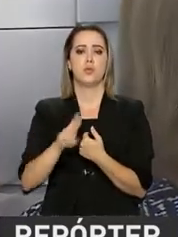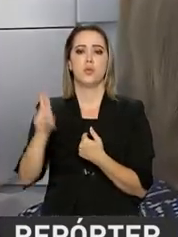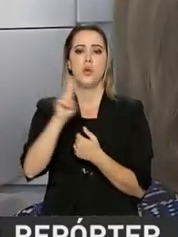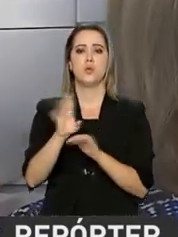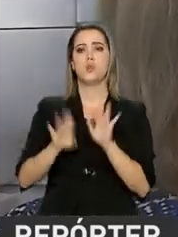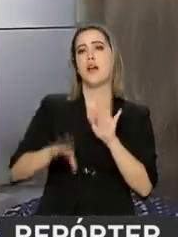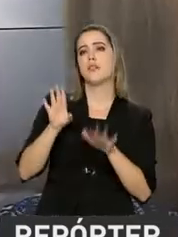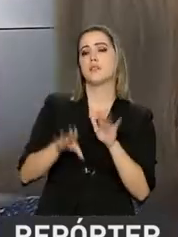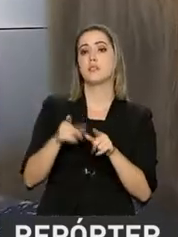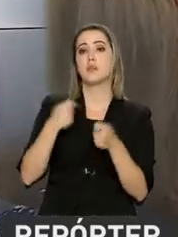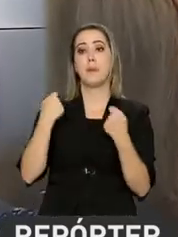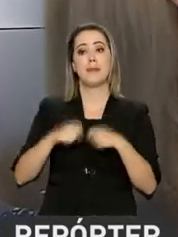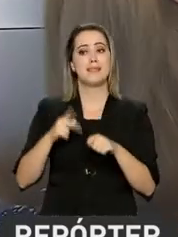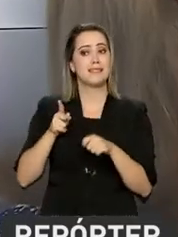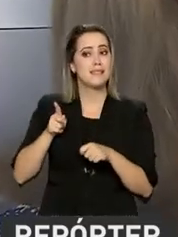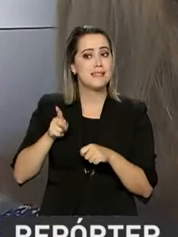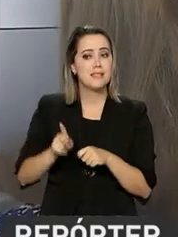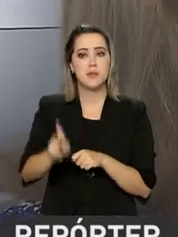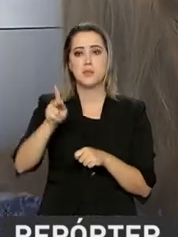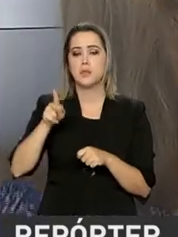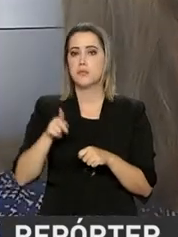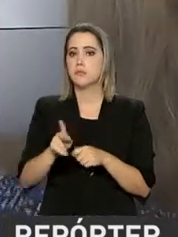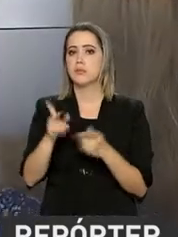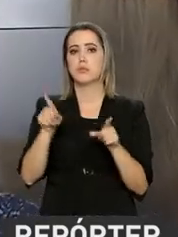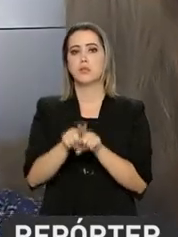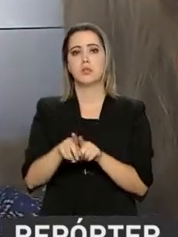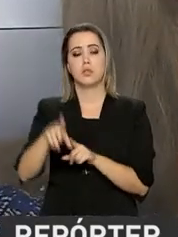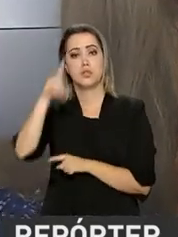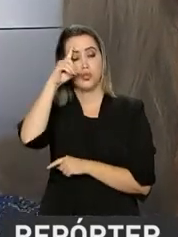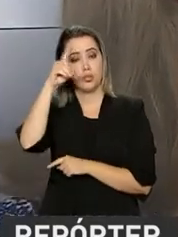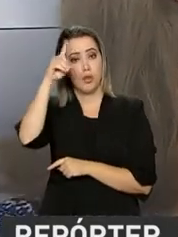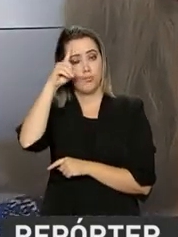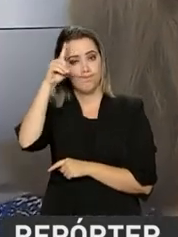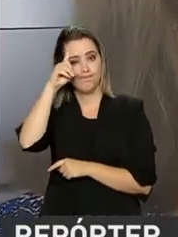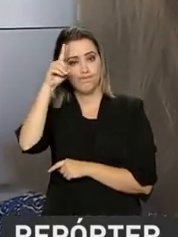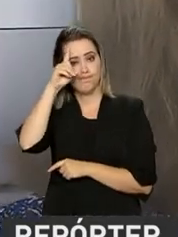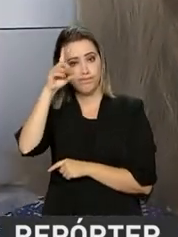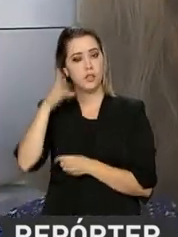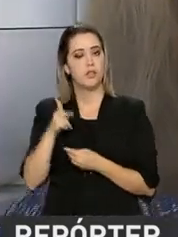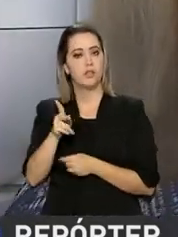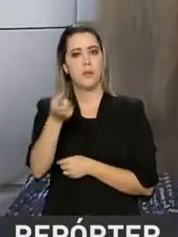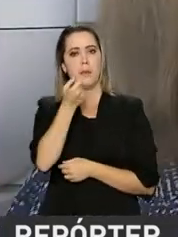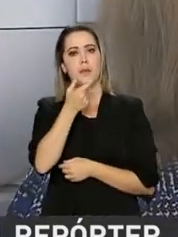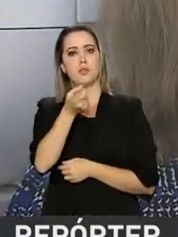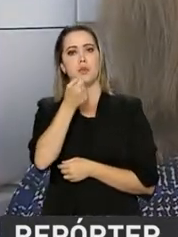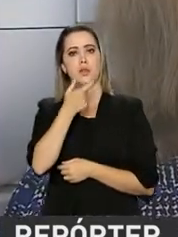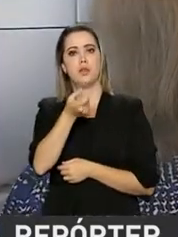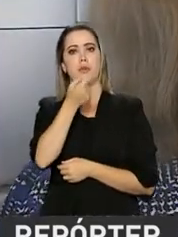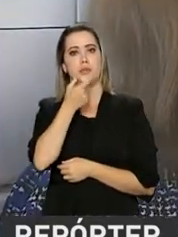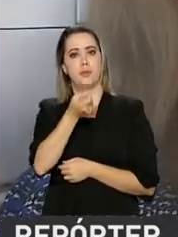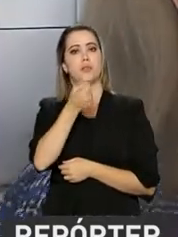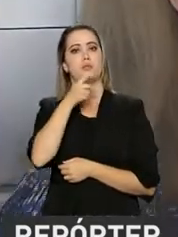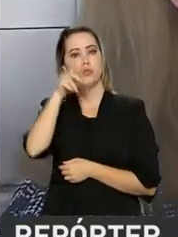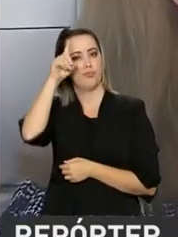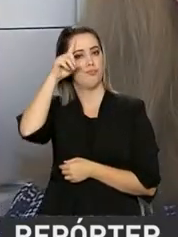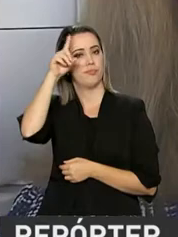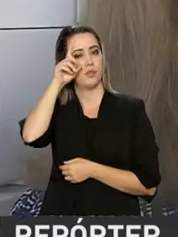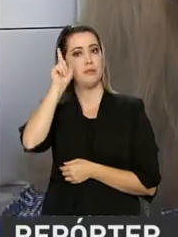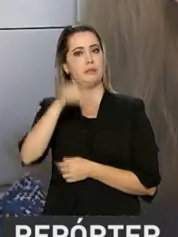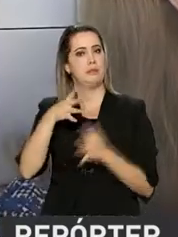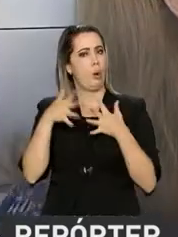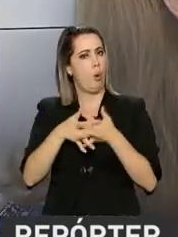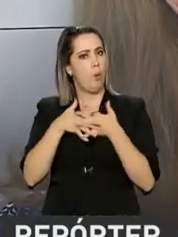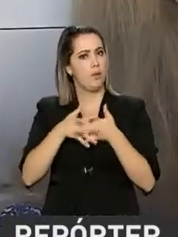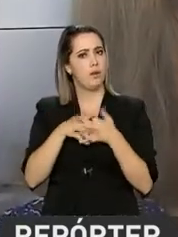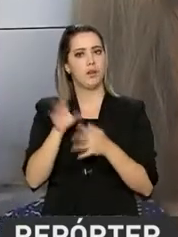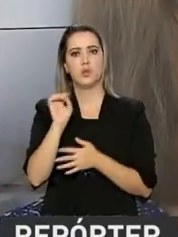de vez em quando. Ela tem que tomar o comprimido diariamente. Só para que você tenha uma ideia, é tão complexo